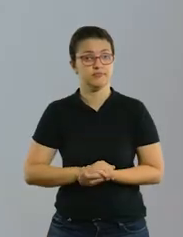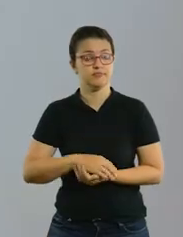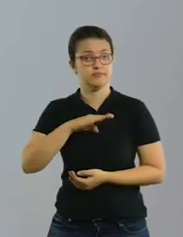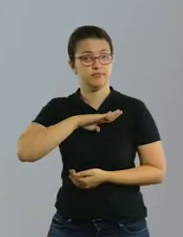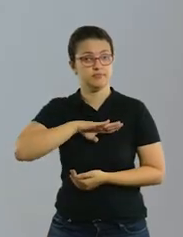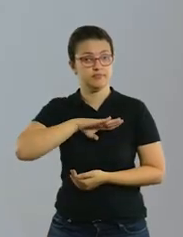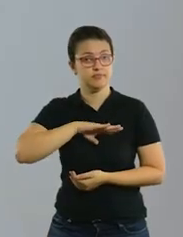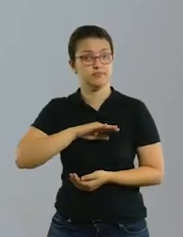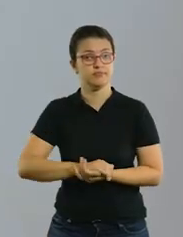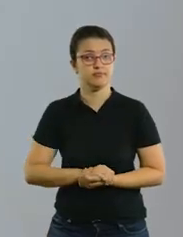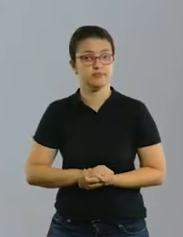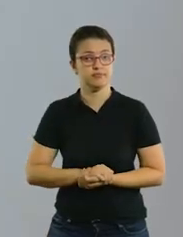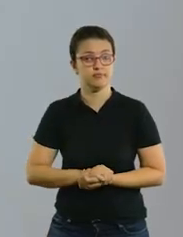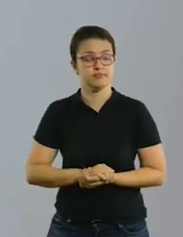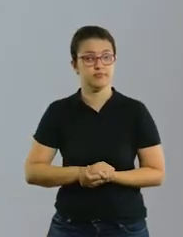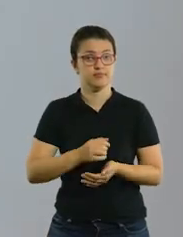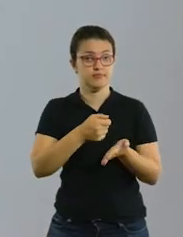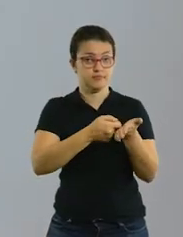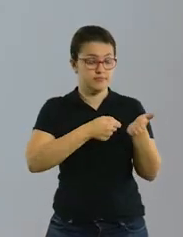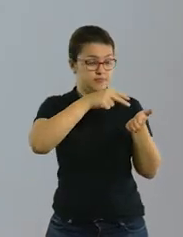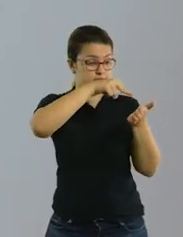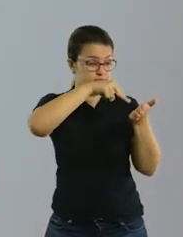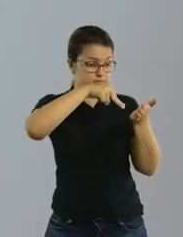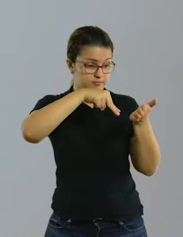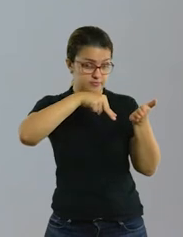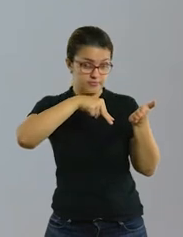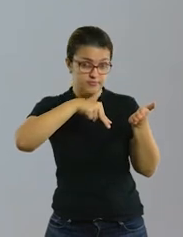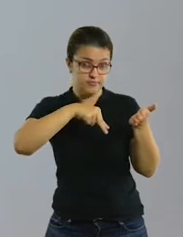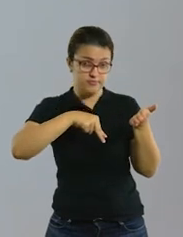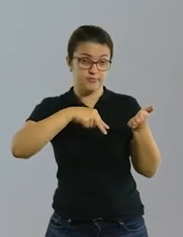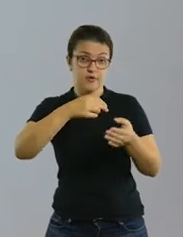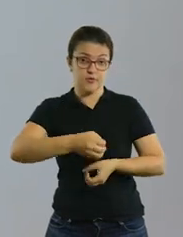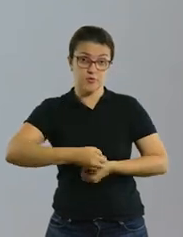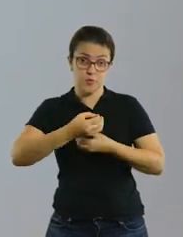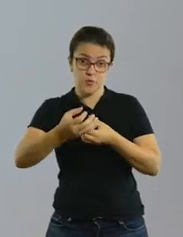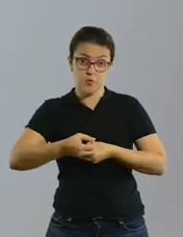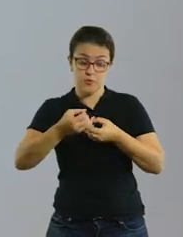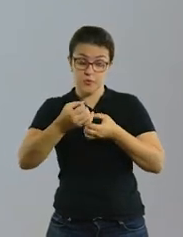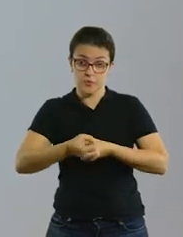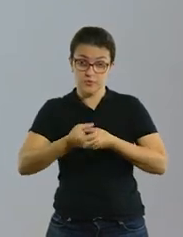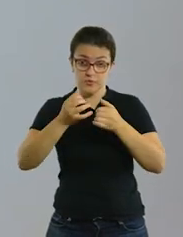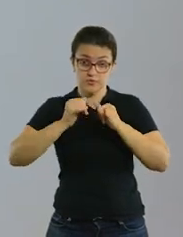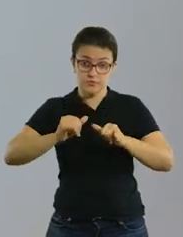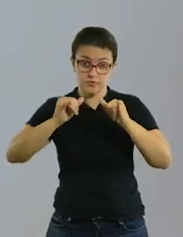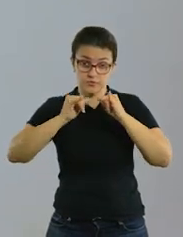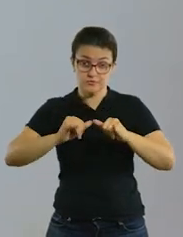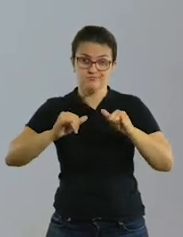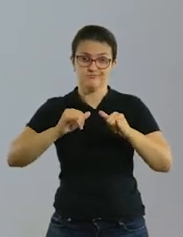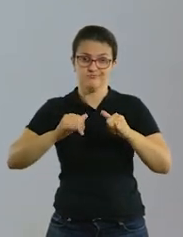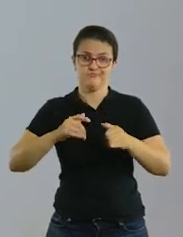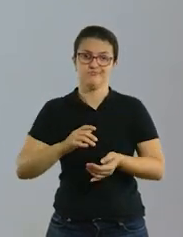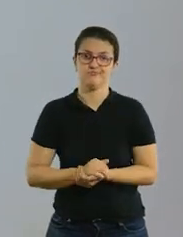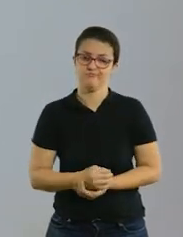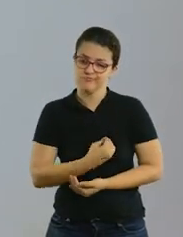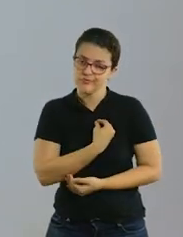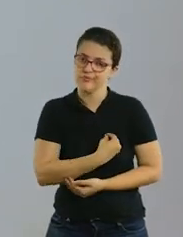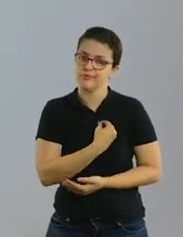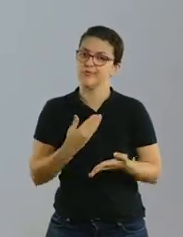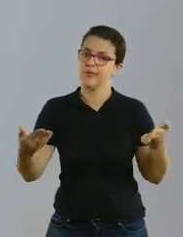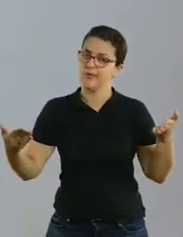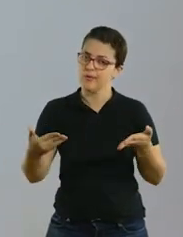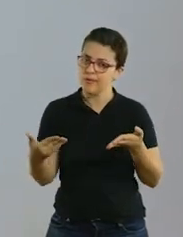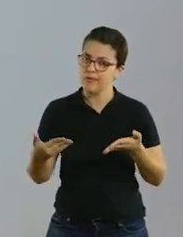Em língua portuguesa, nós vamos fazer a leitura de um texto que nos traz informação sobre o momento atual que nós estamos